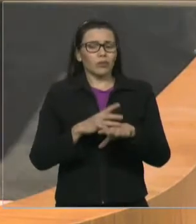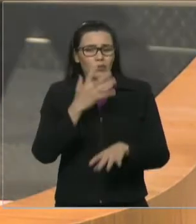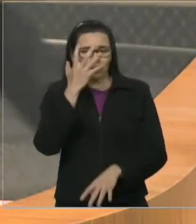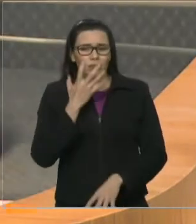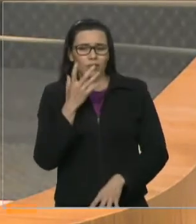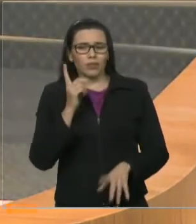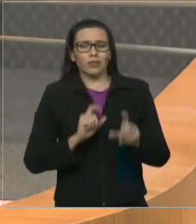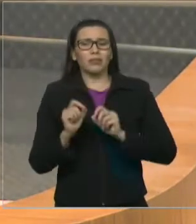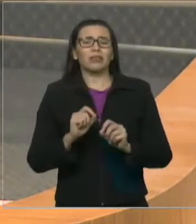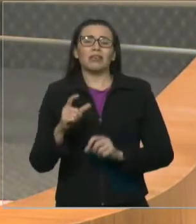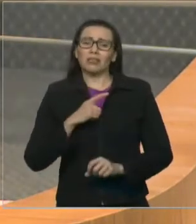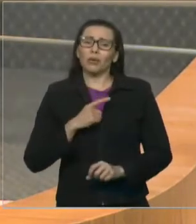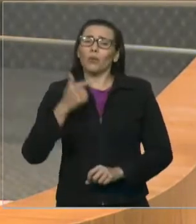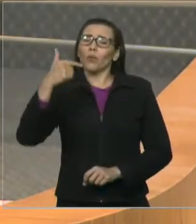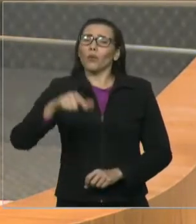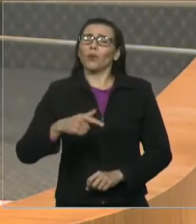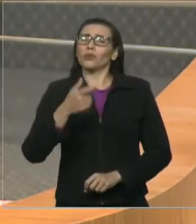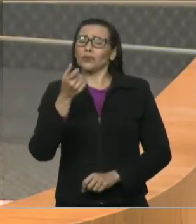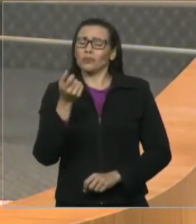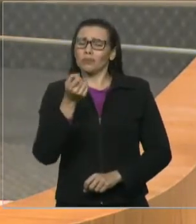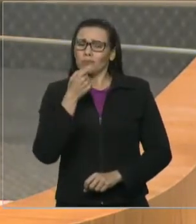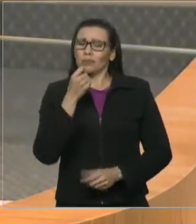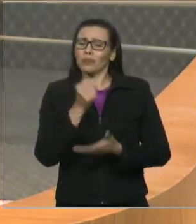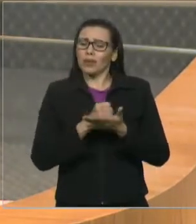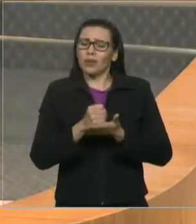infliximab. Esse é caro.